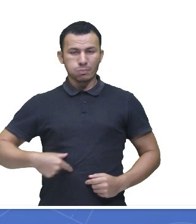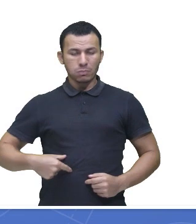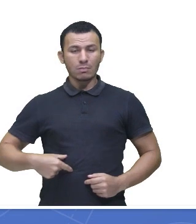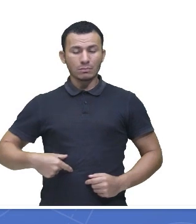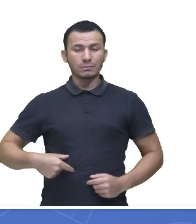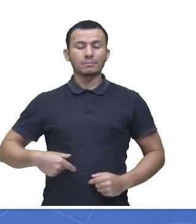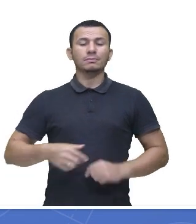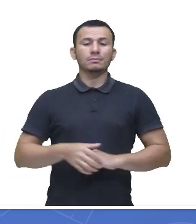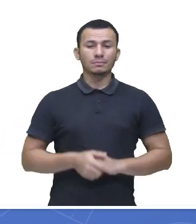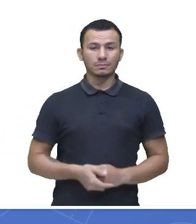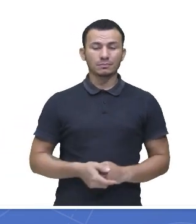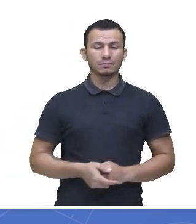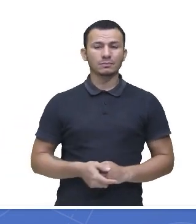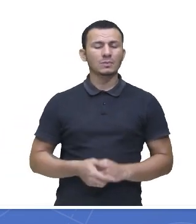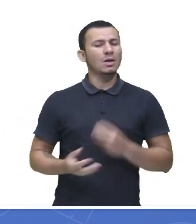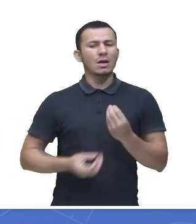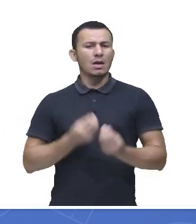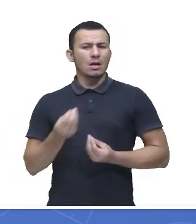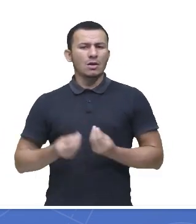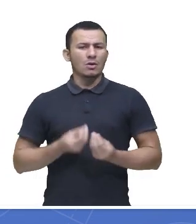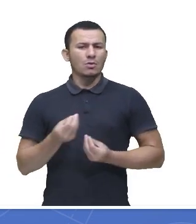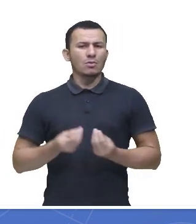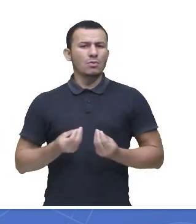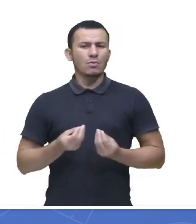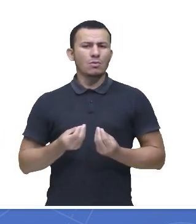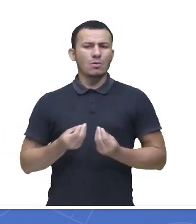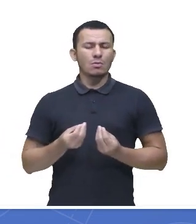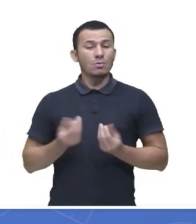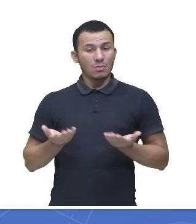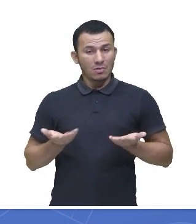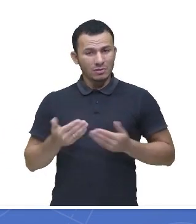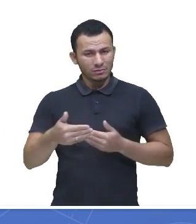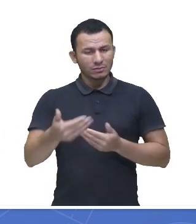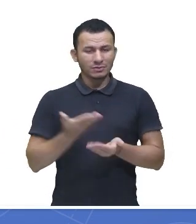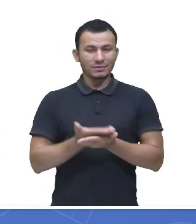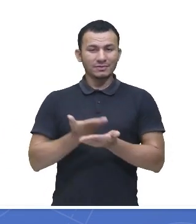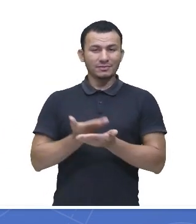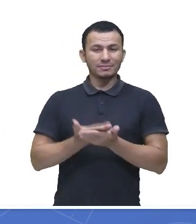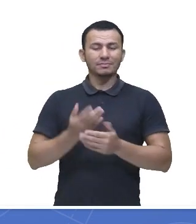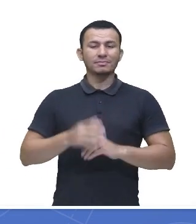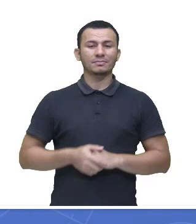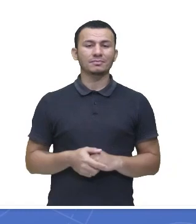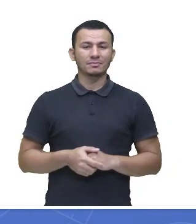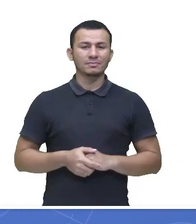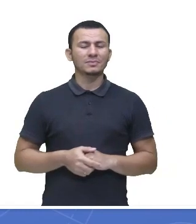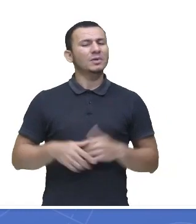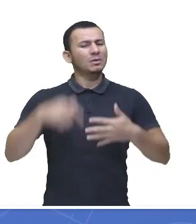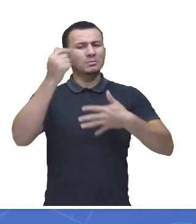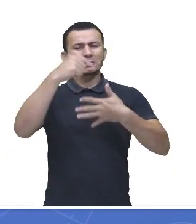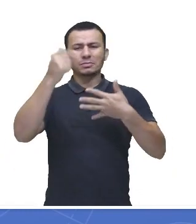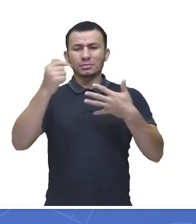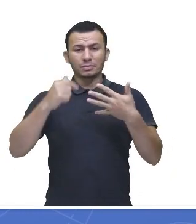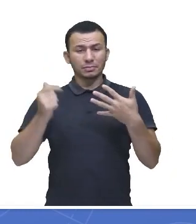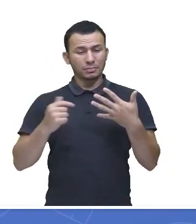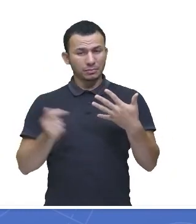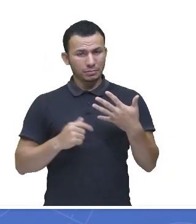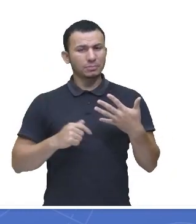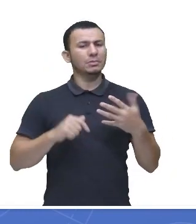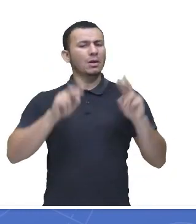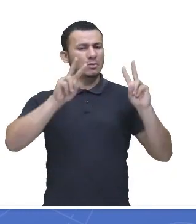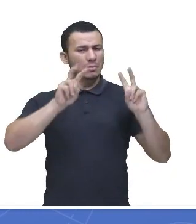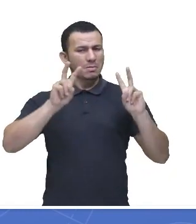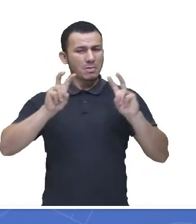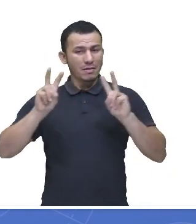glândulas anexas. Como é que a gente vai prosseguir com a nossa aula aqui? A gente vai falar de cada um desses